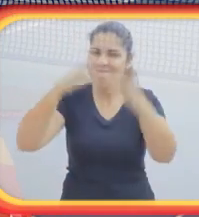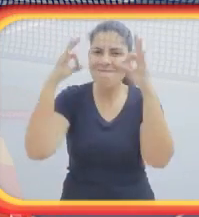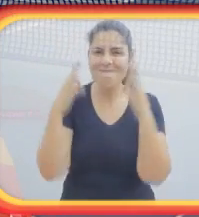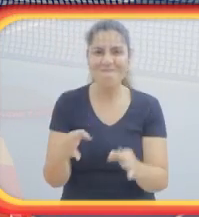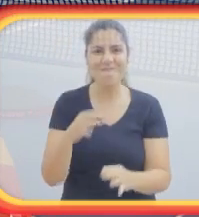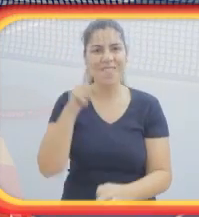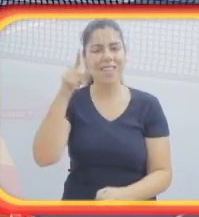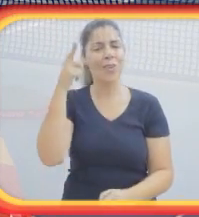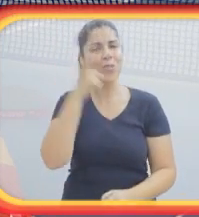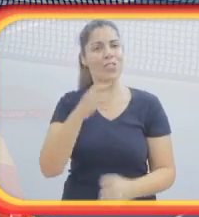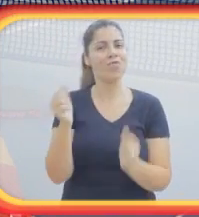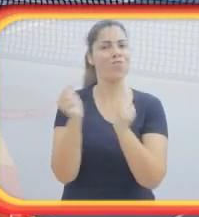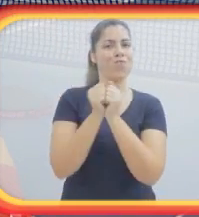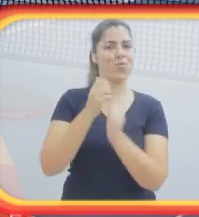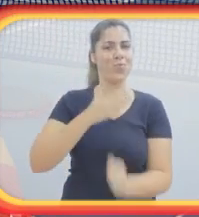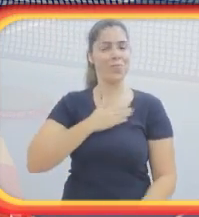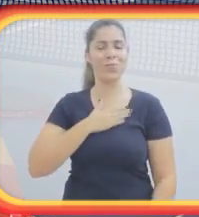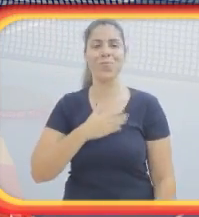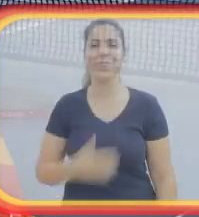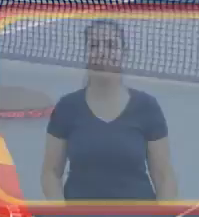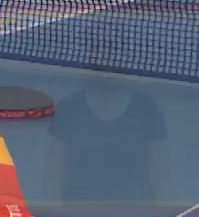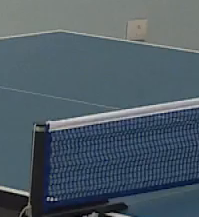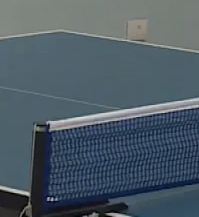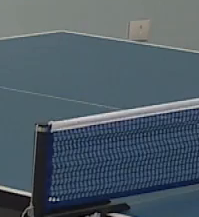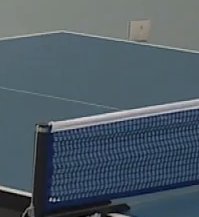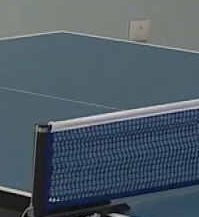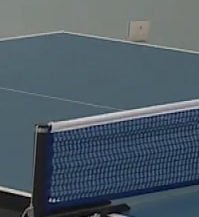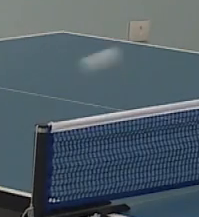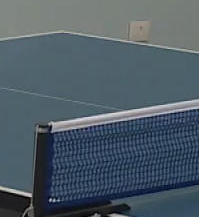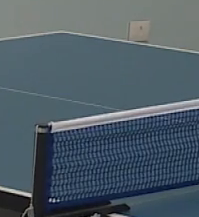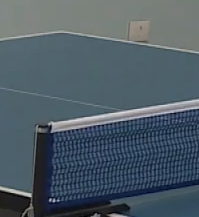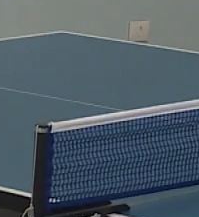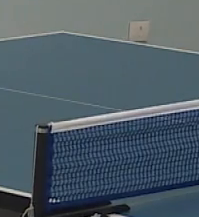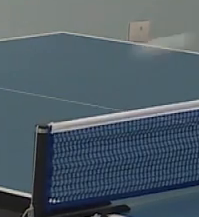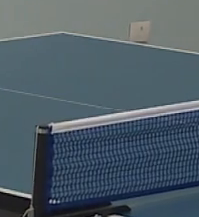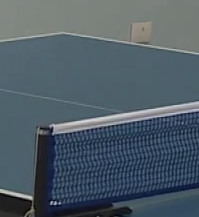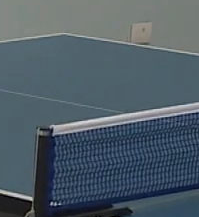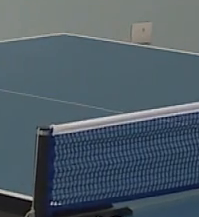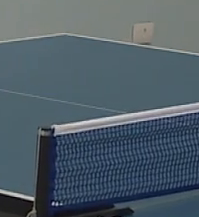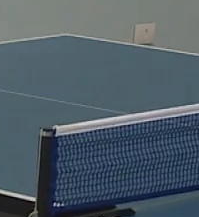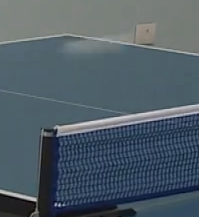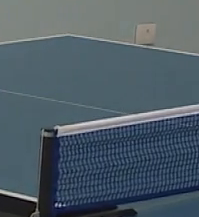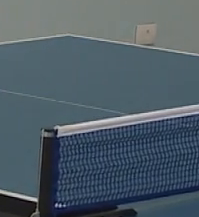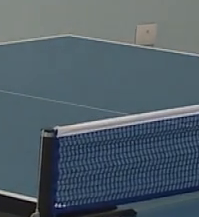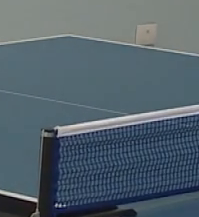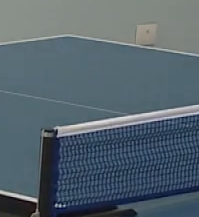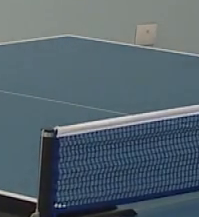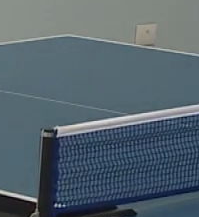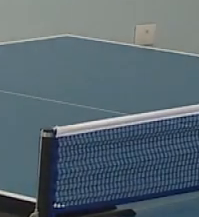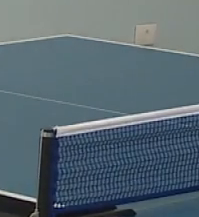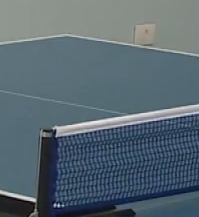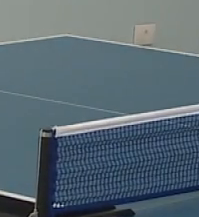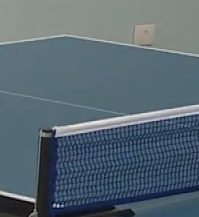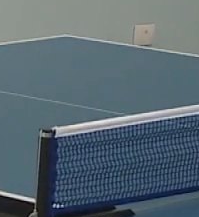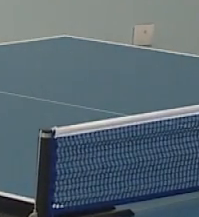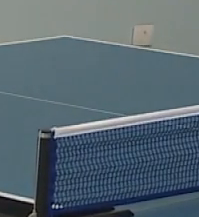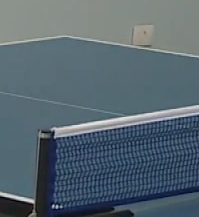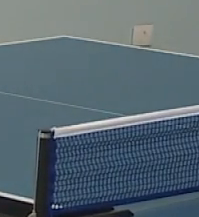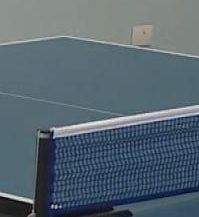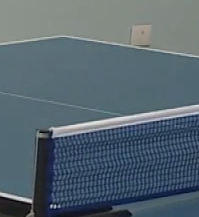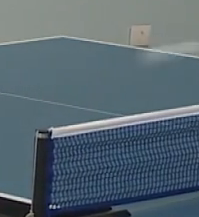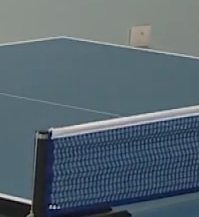os brasileiros, principalmente da minha família, que com certeza vai estar lá comigo. Claudio Almiro rebate a bola em uma das extremidades da